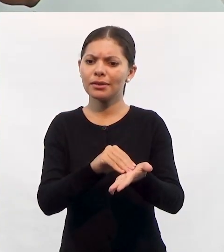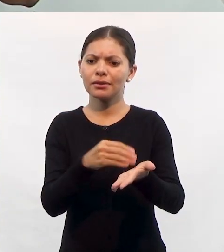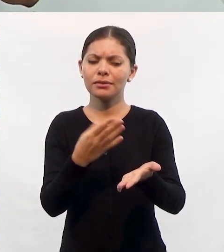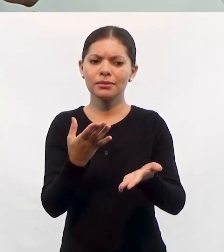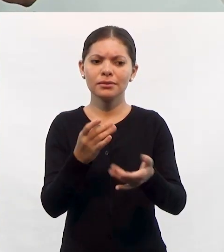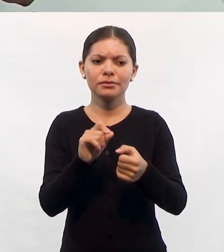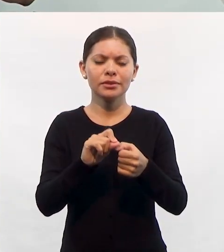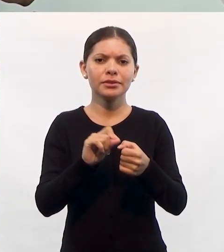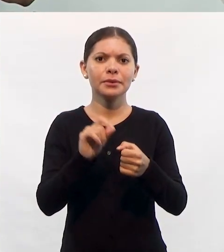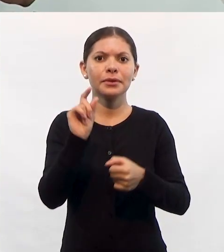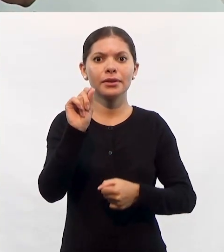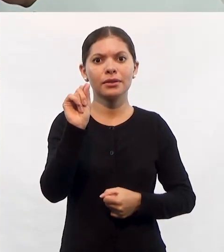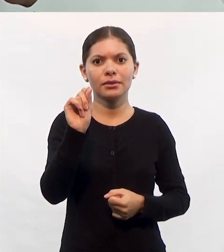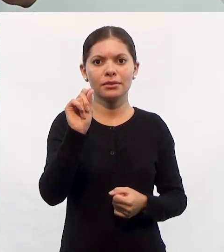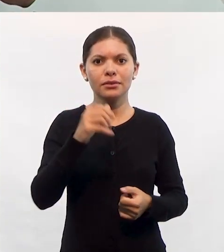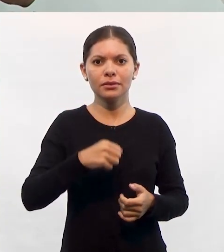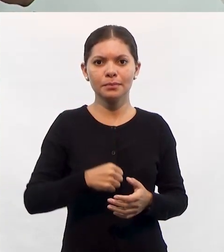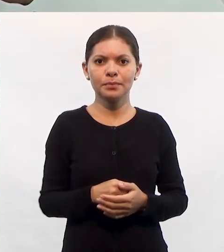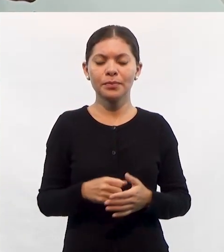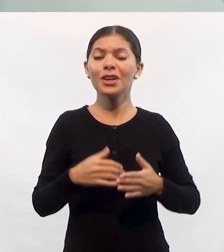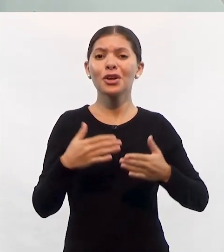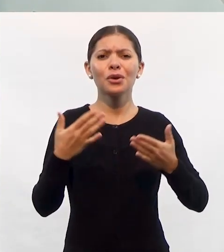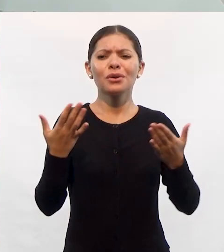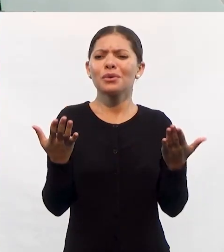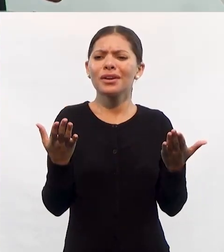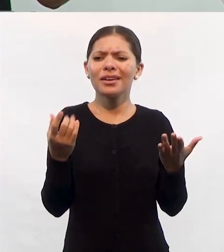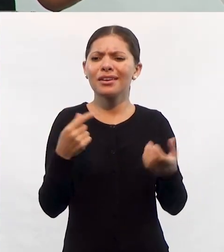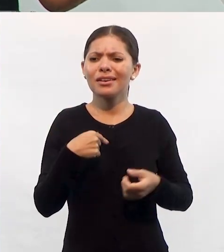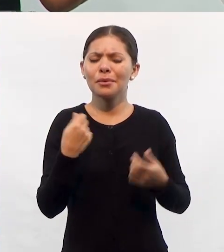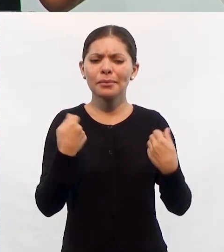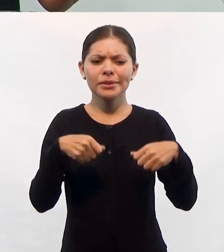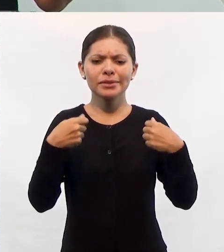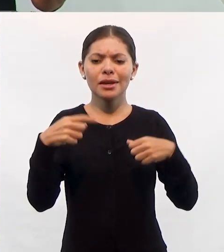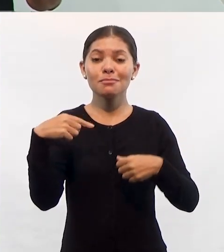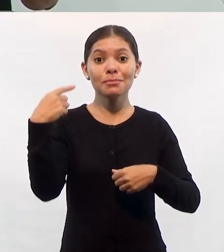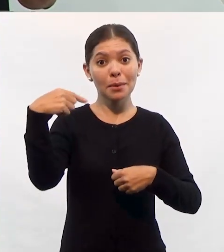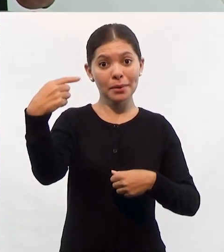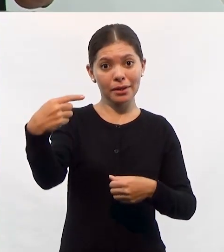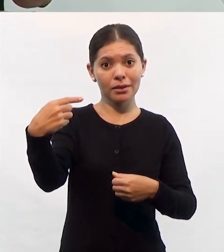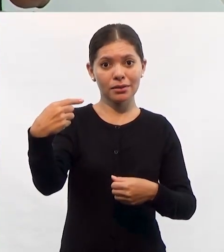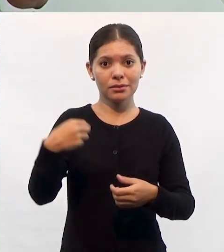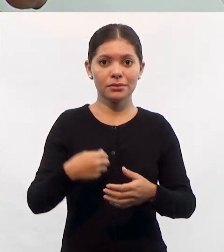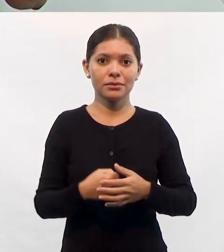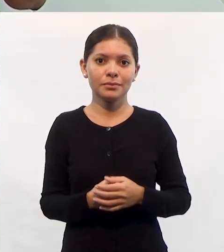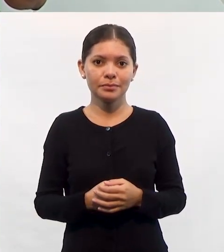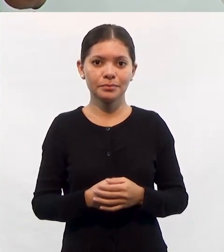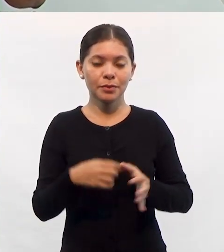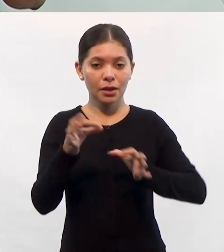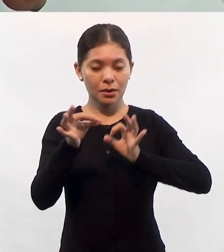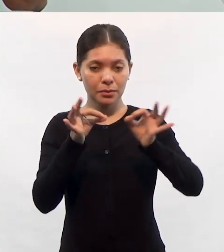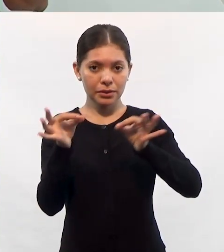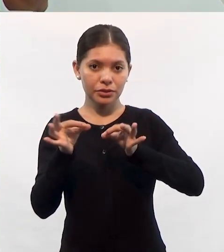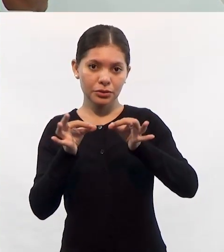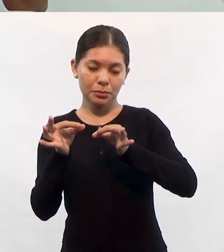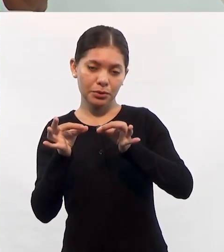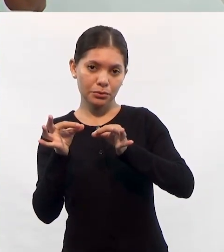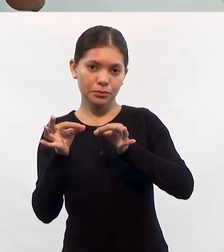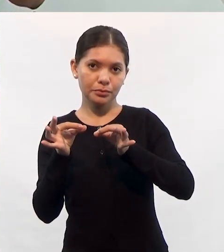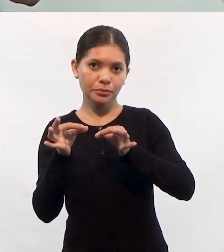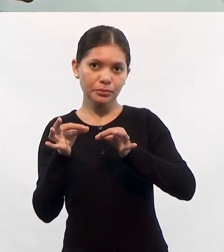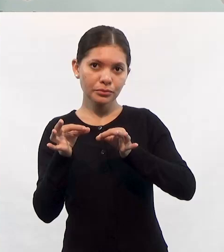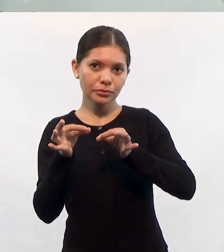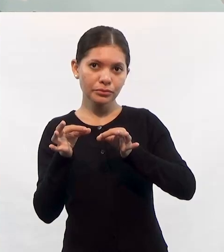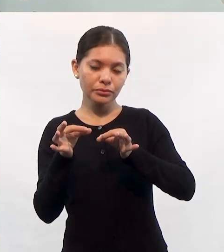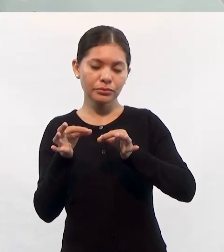é qual a quais insumos vou precisar para produção de amanhã enquanto planejamento tático está pensando ali